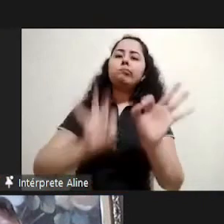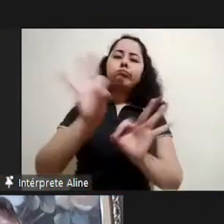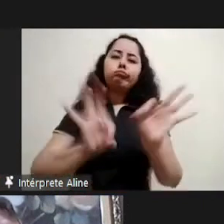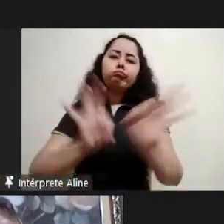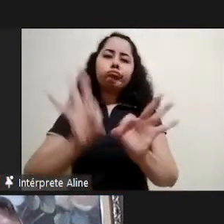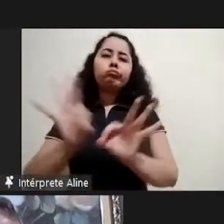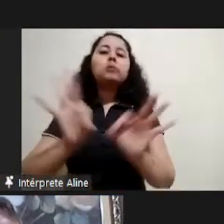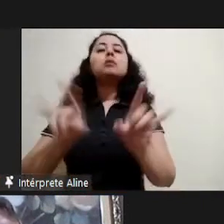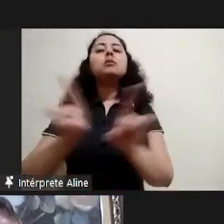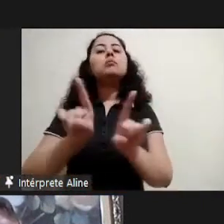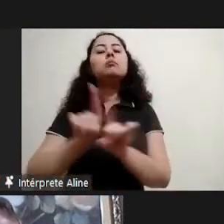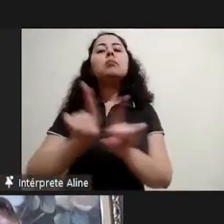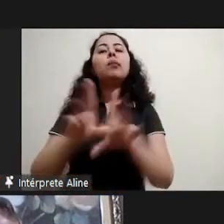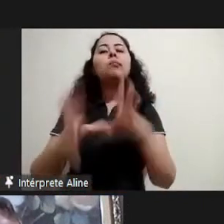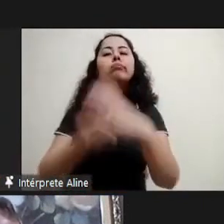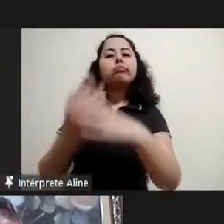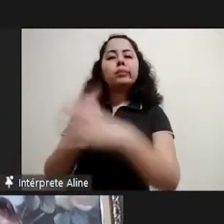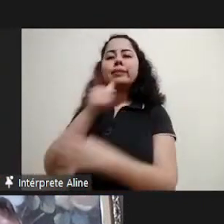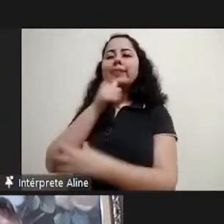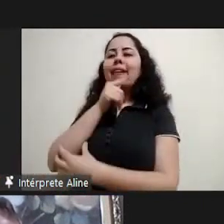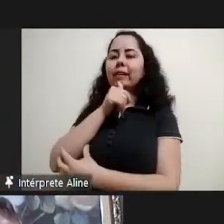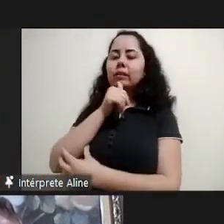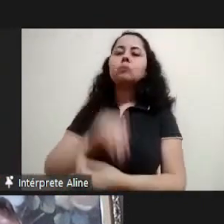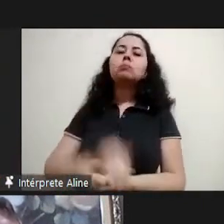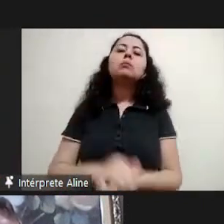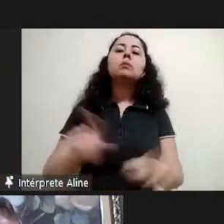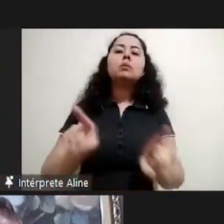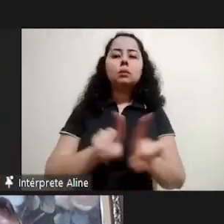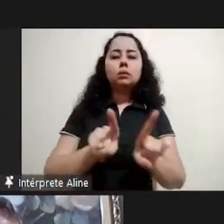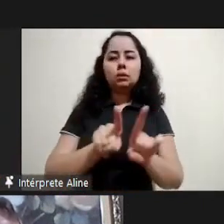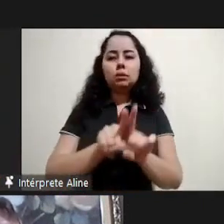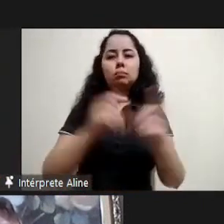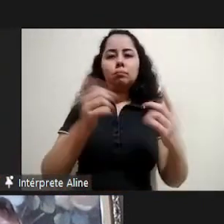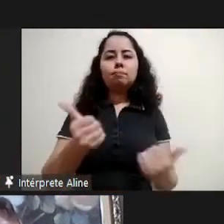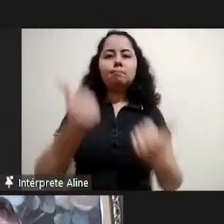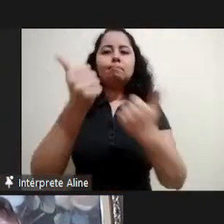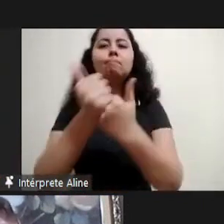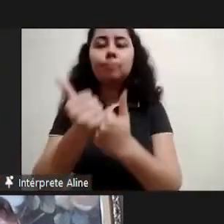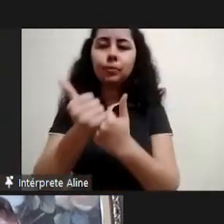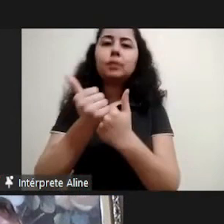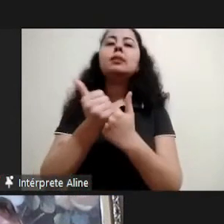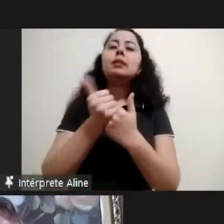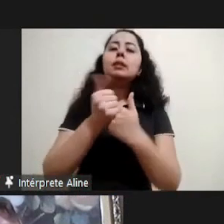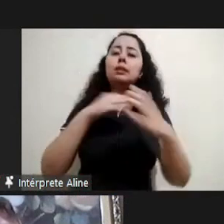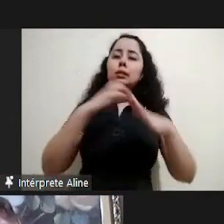água. Foi ainda sócio da empresa Método Engenharia Limitada,